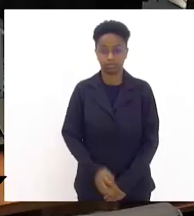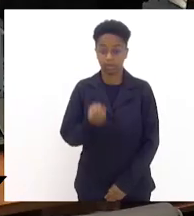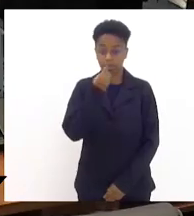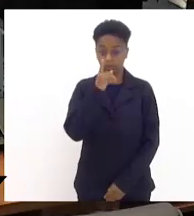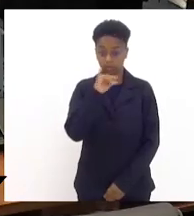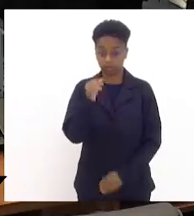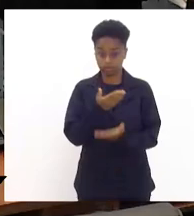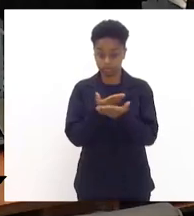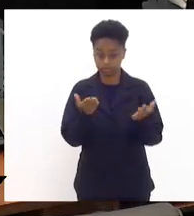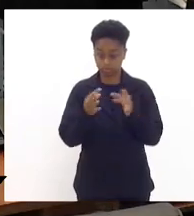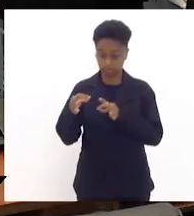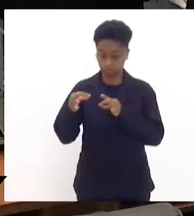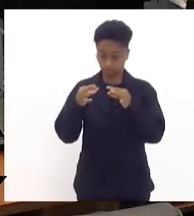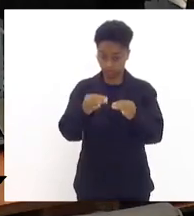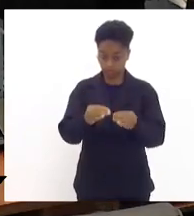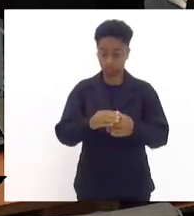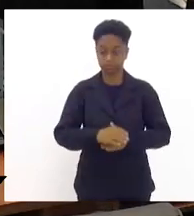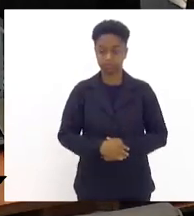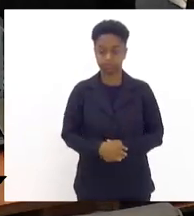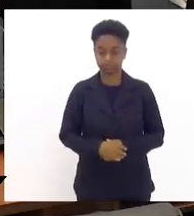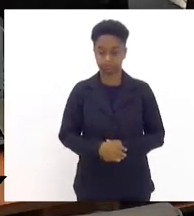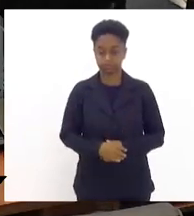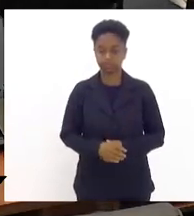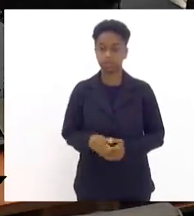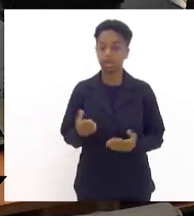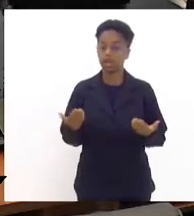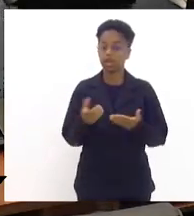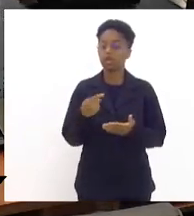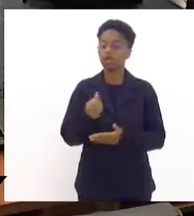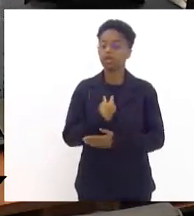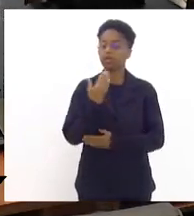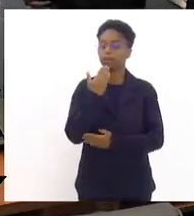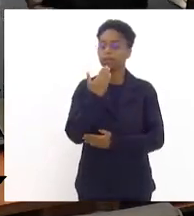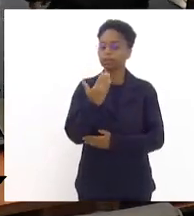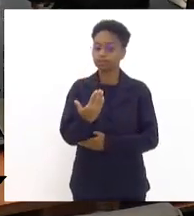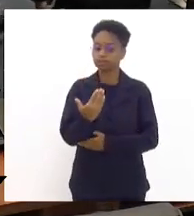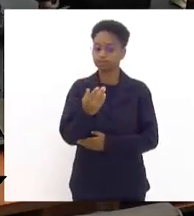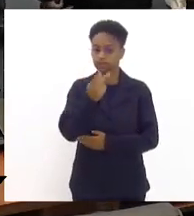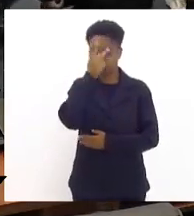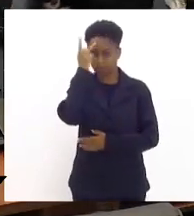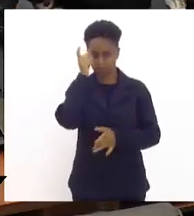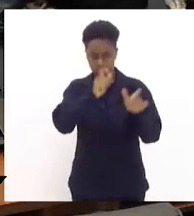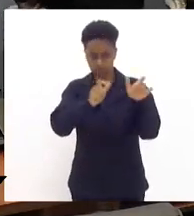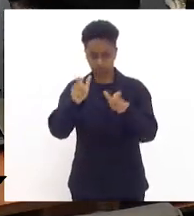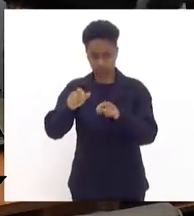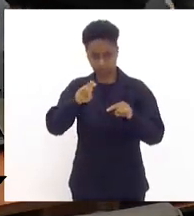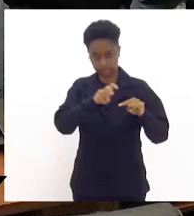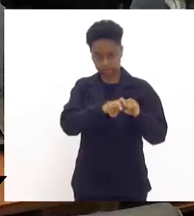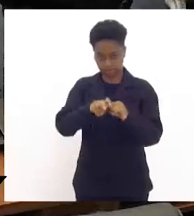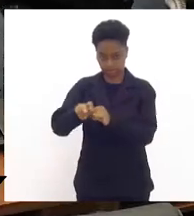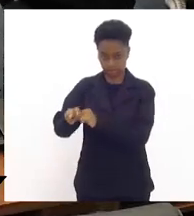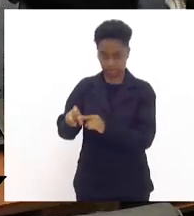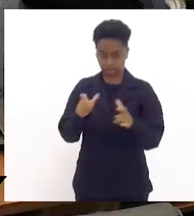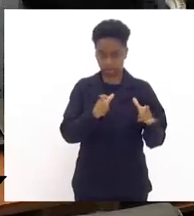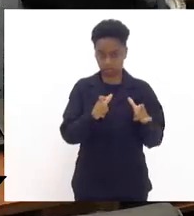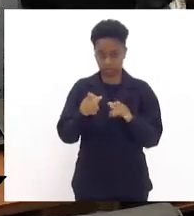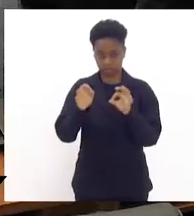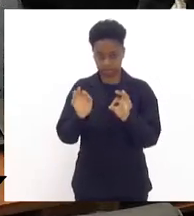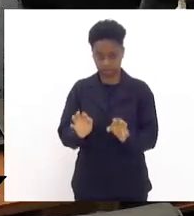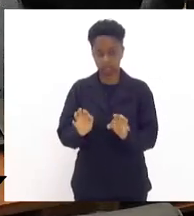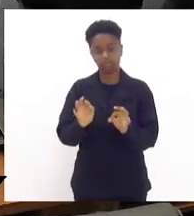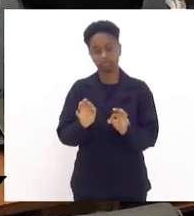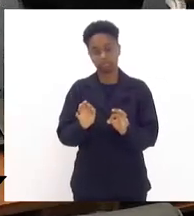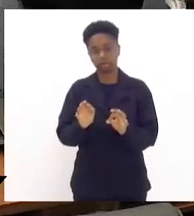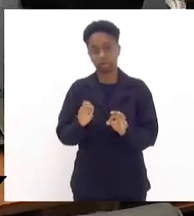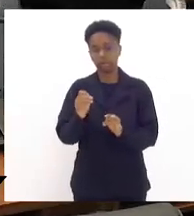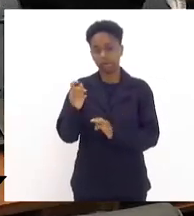Bom dia a todos. Vamos pedir o pessoal para poder se acomodar nos lugares. O segurança fez